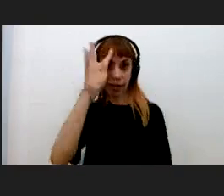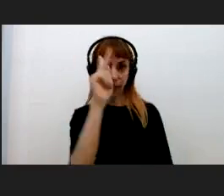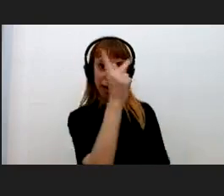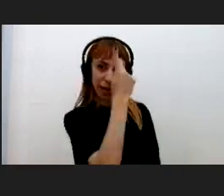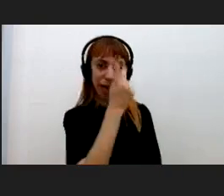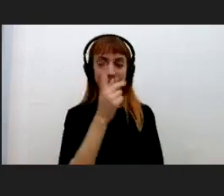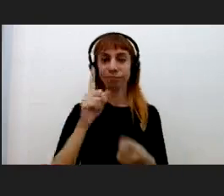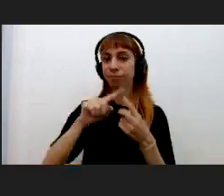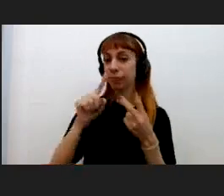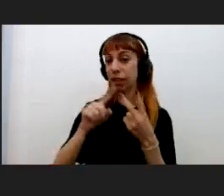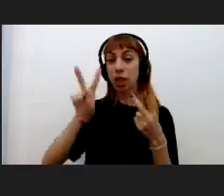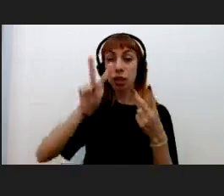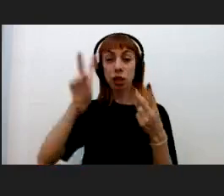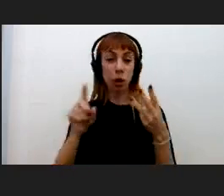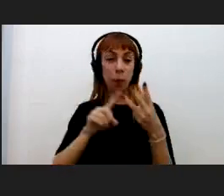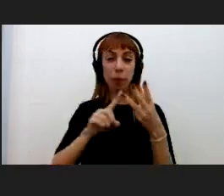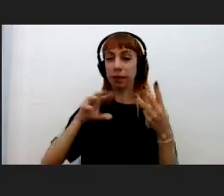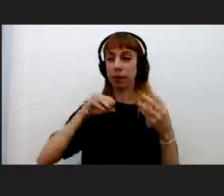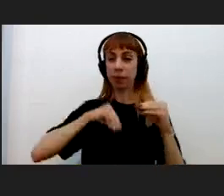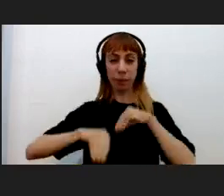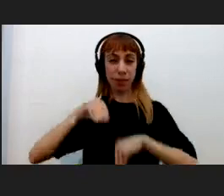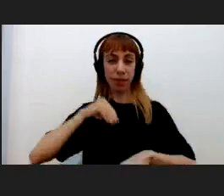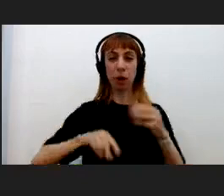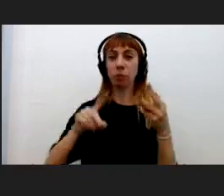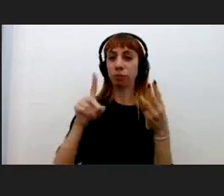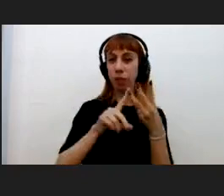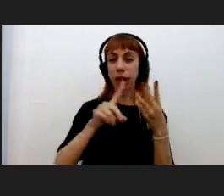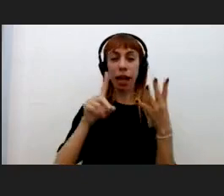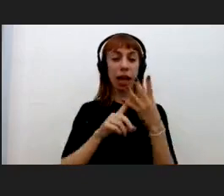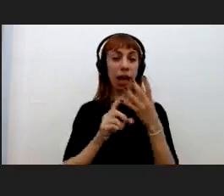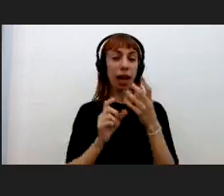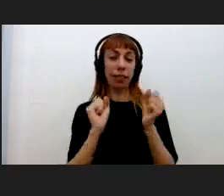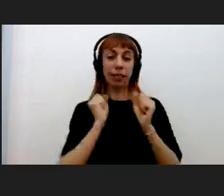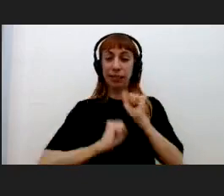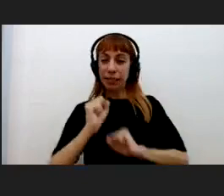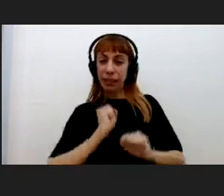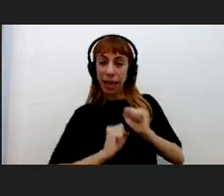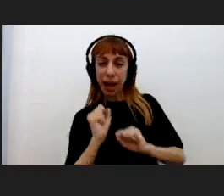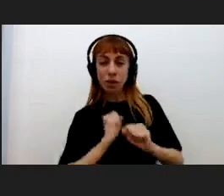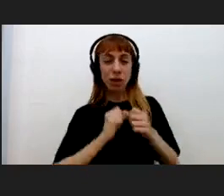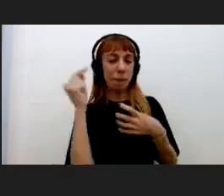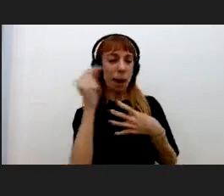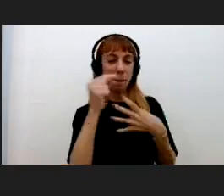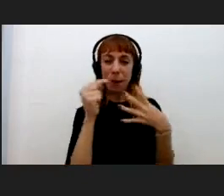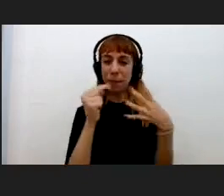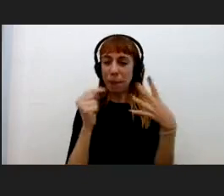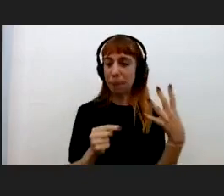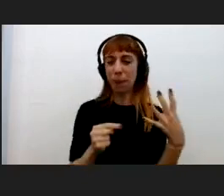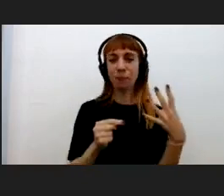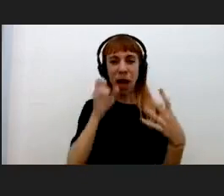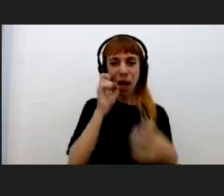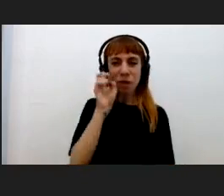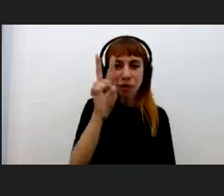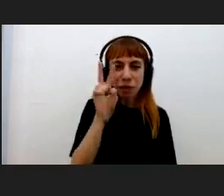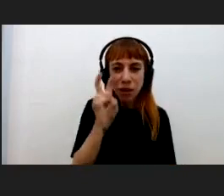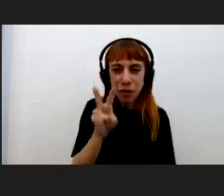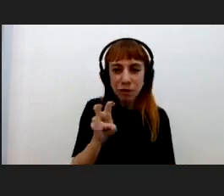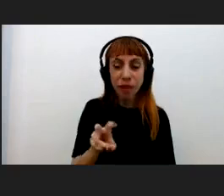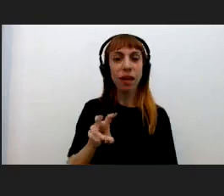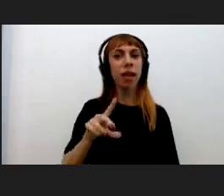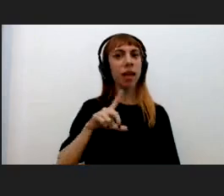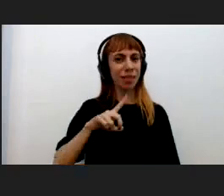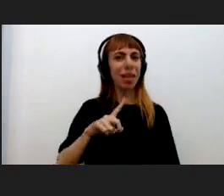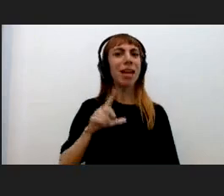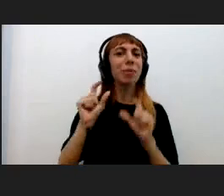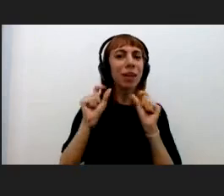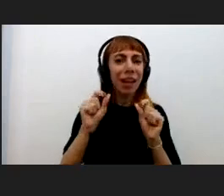E é interessante observar as práticas de discurso que se fazem a respeito dessas compreensões, do